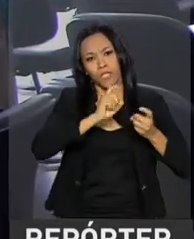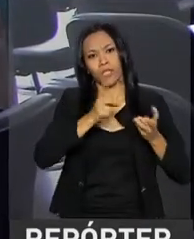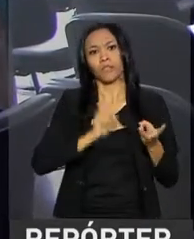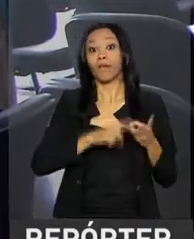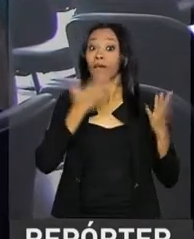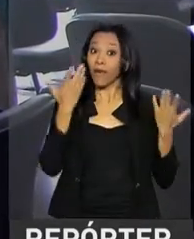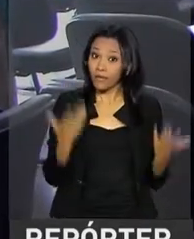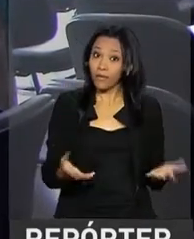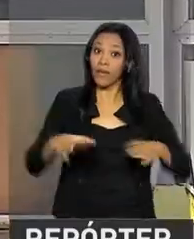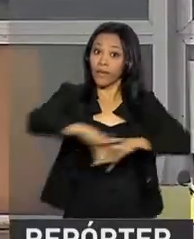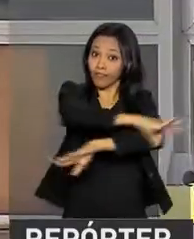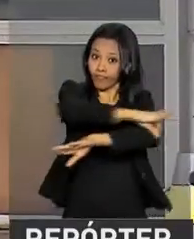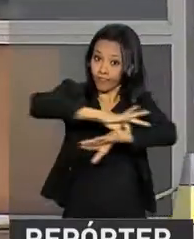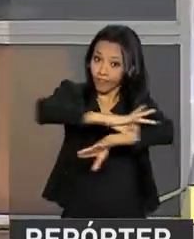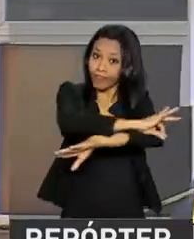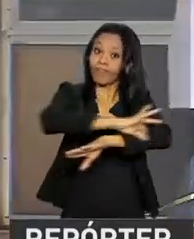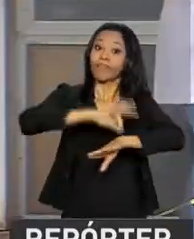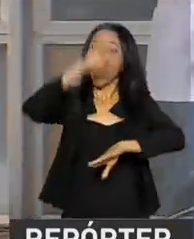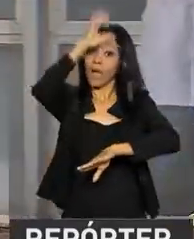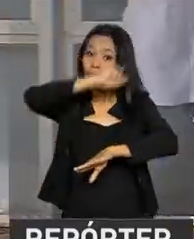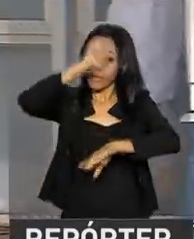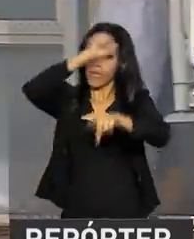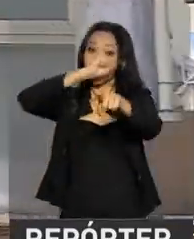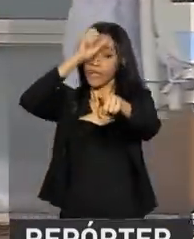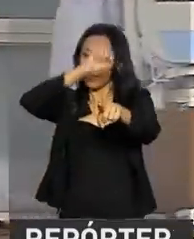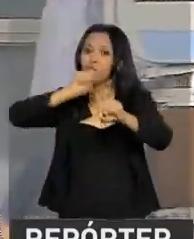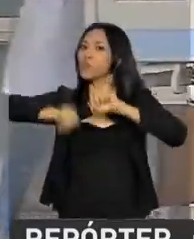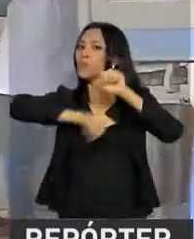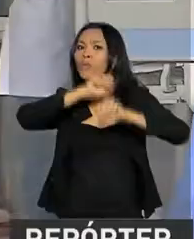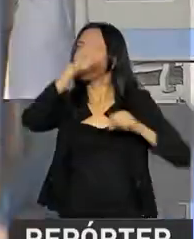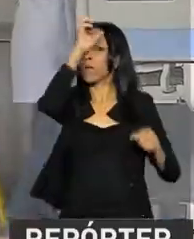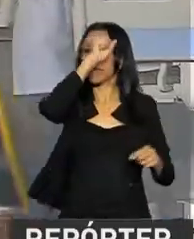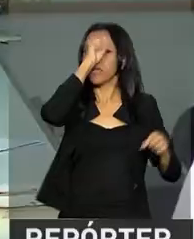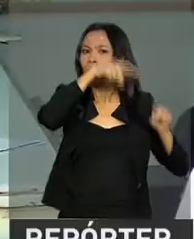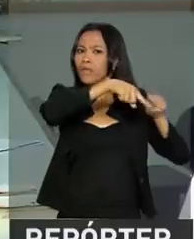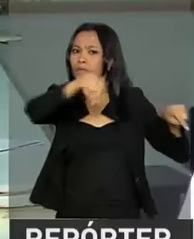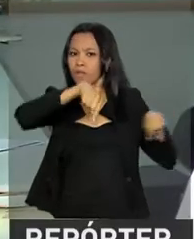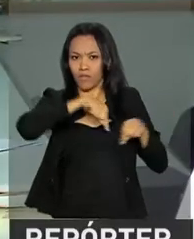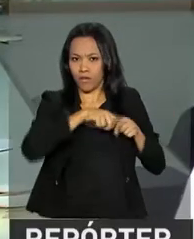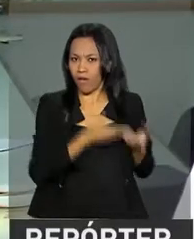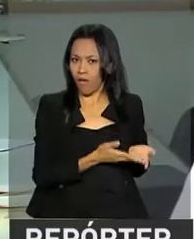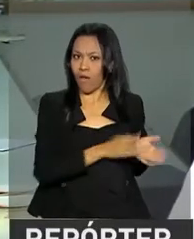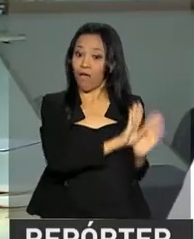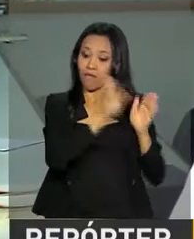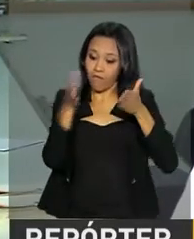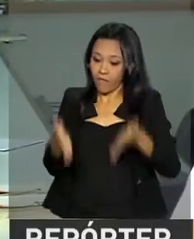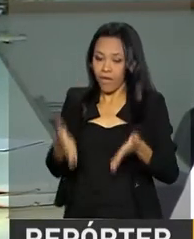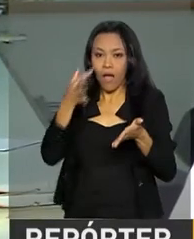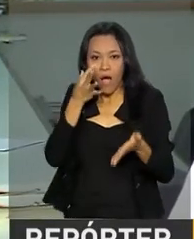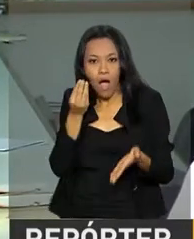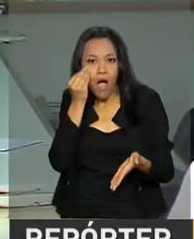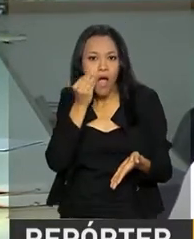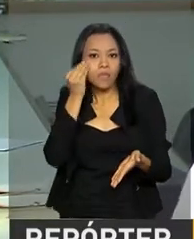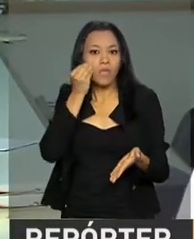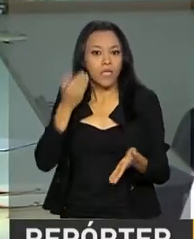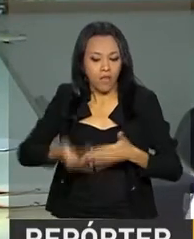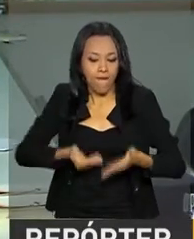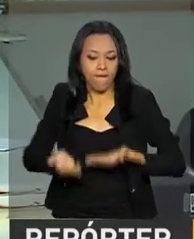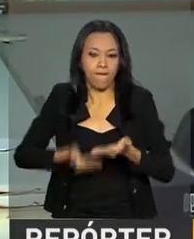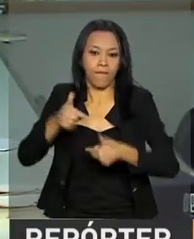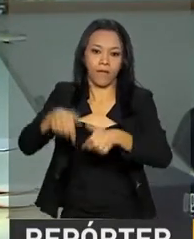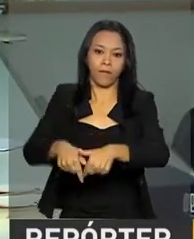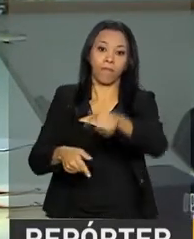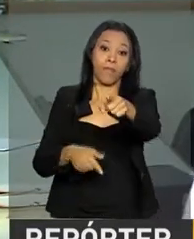até engenharia aprendem na prática o que viram em sala de aula. Aqui a gente tem profissionais que são ao mesmo